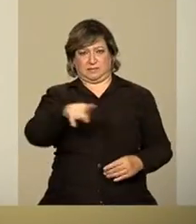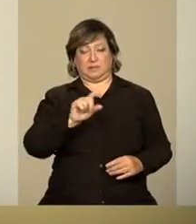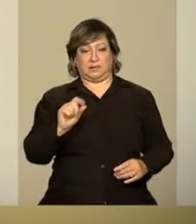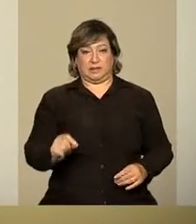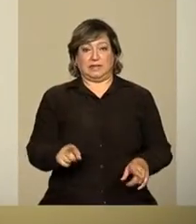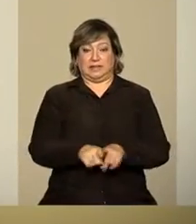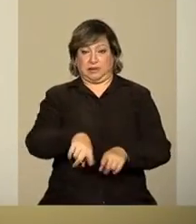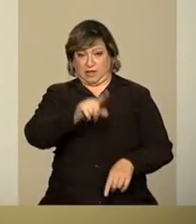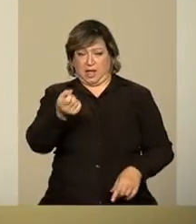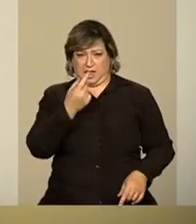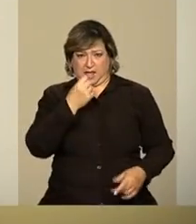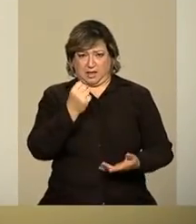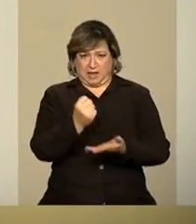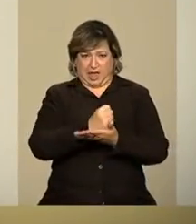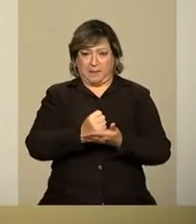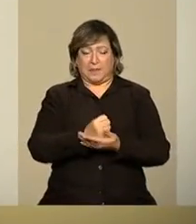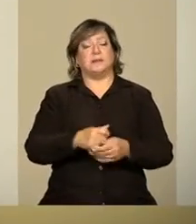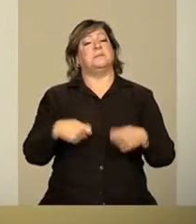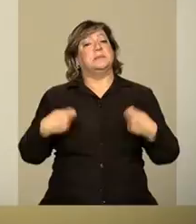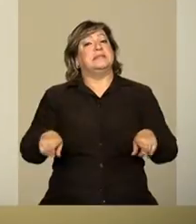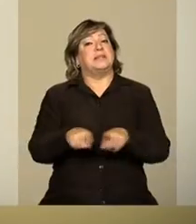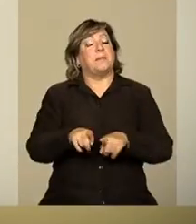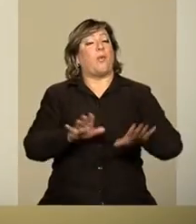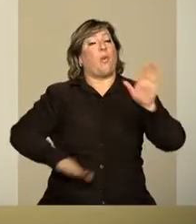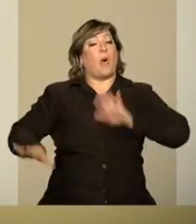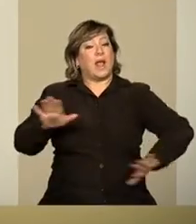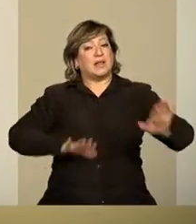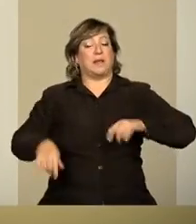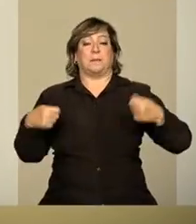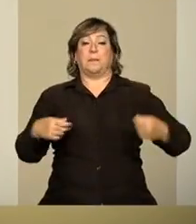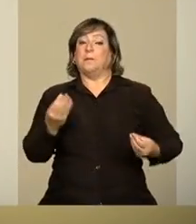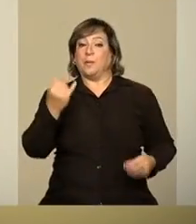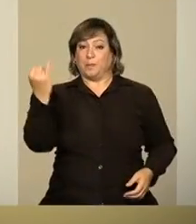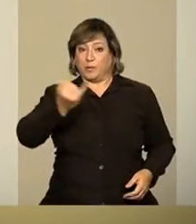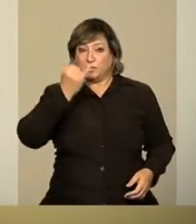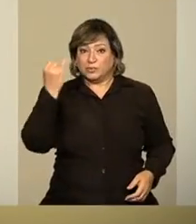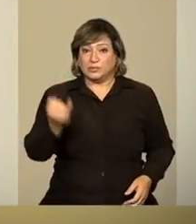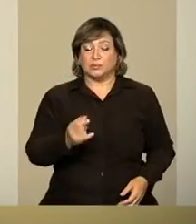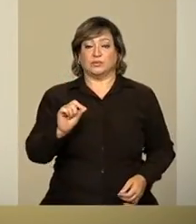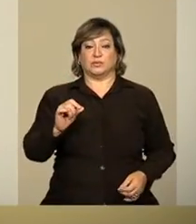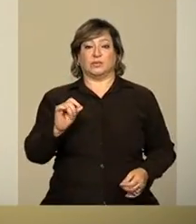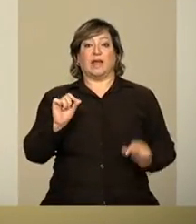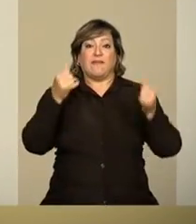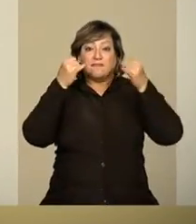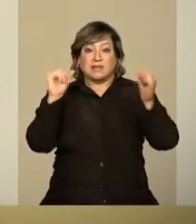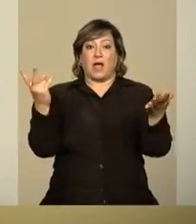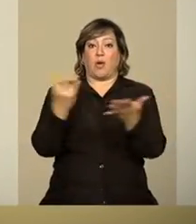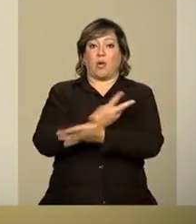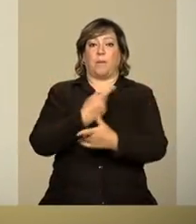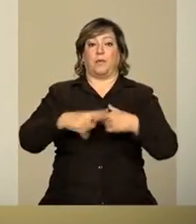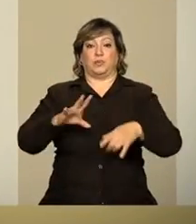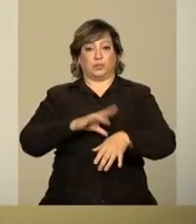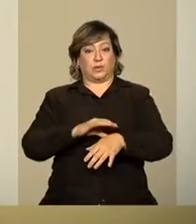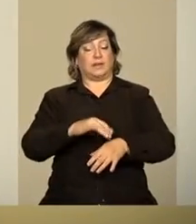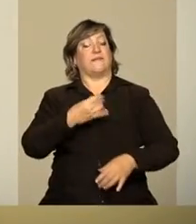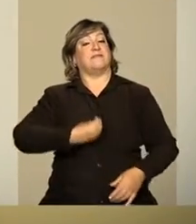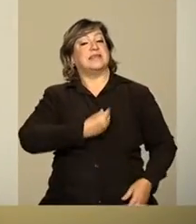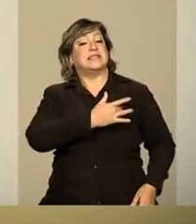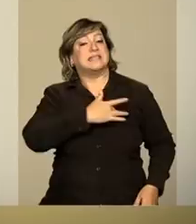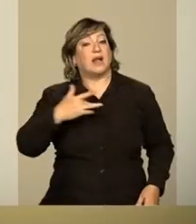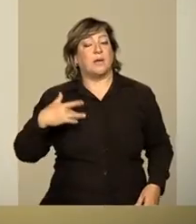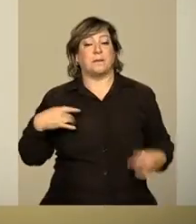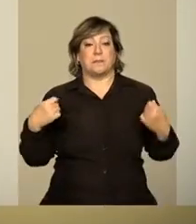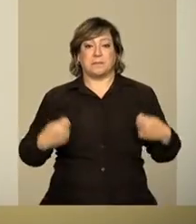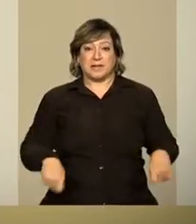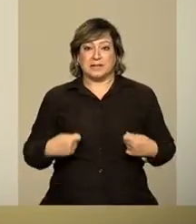que além de tomar e é preciso de cuidar é muito importante manter uma vida saudável O que que é